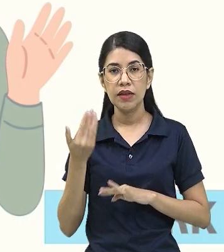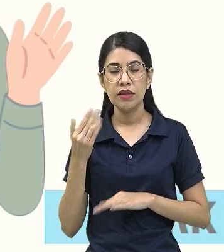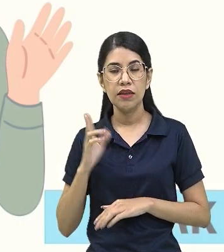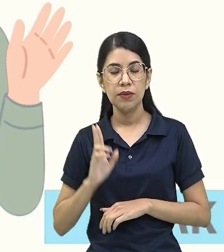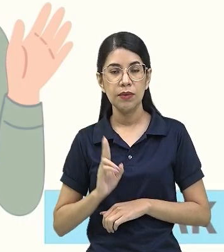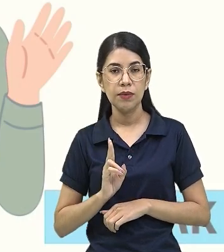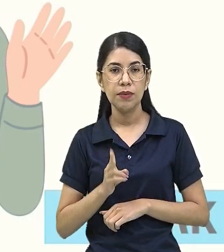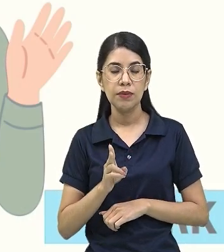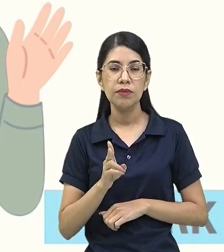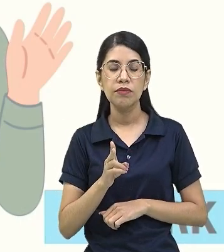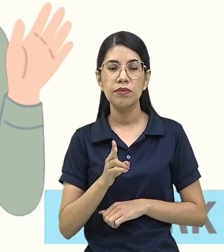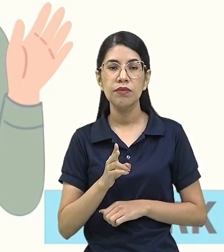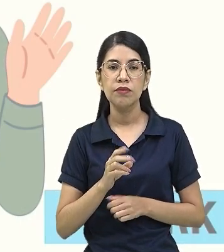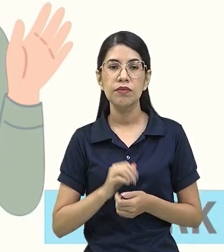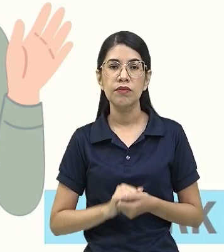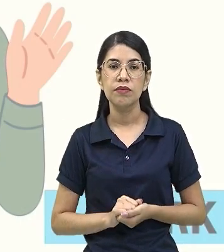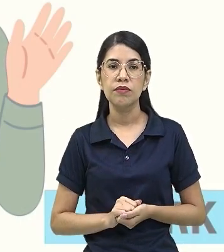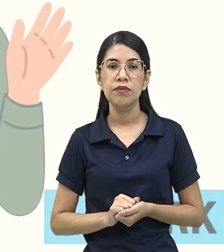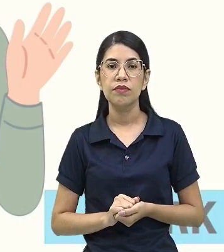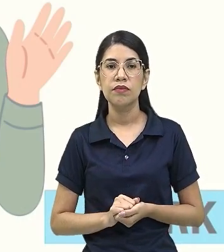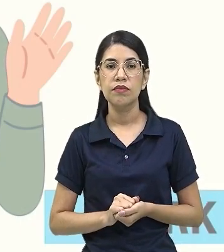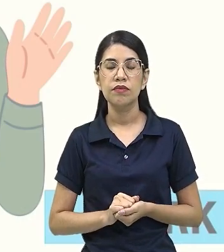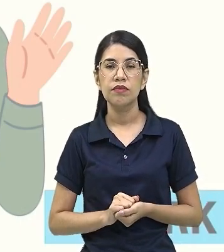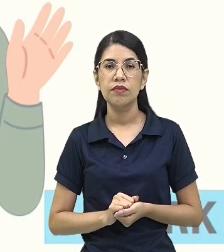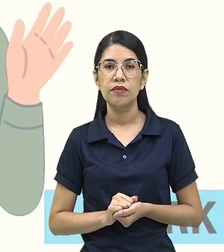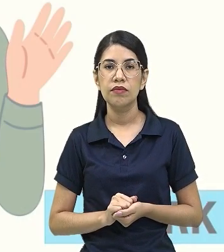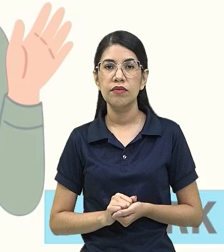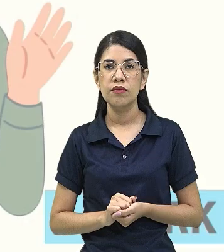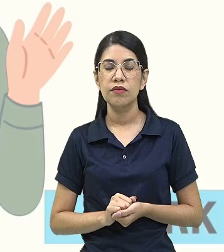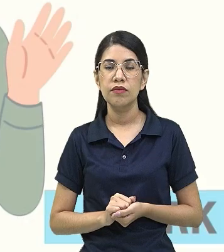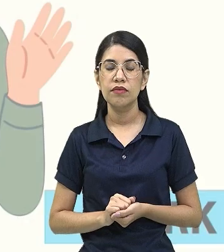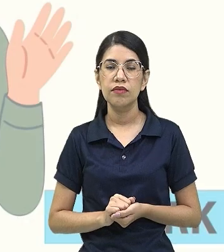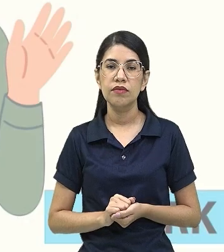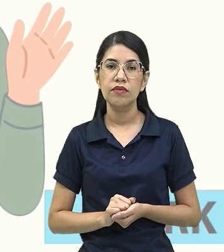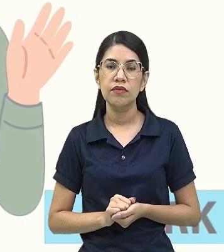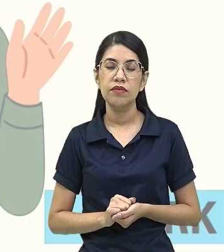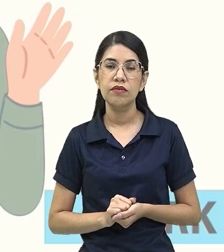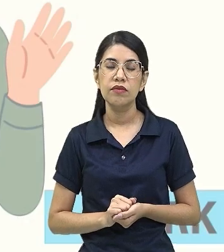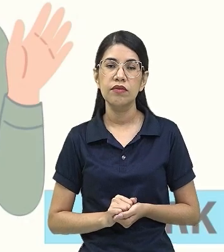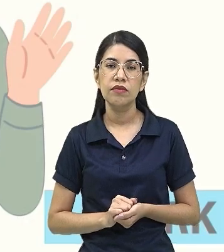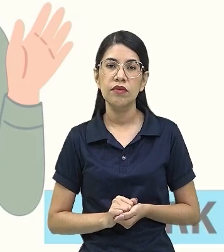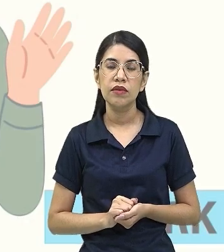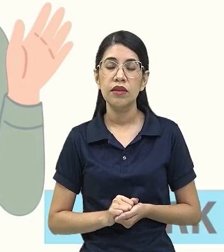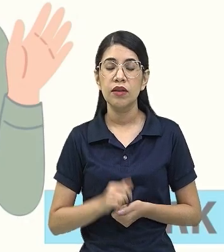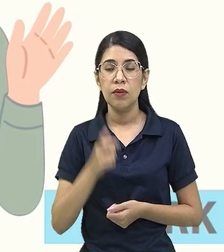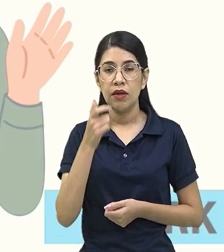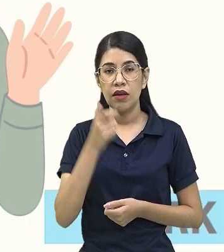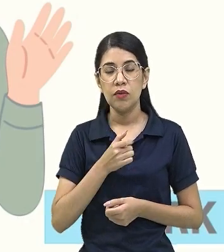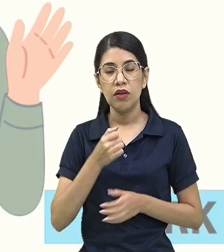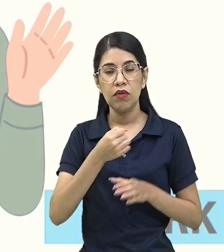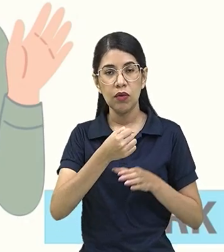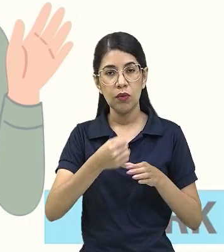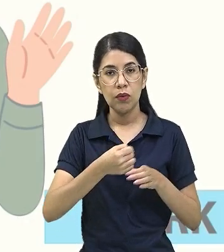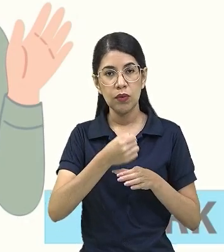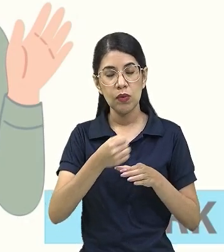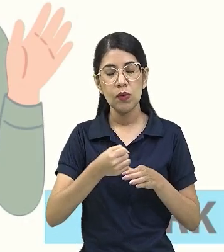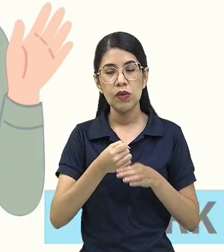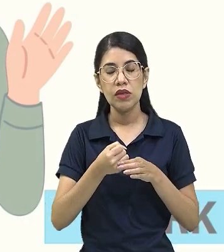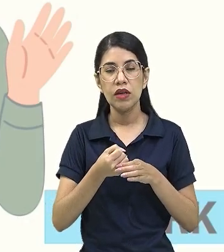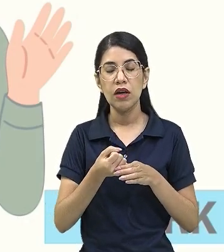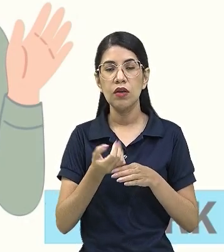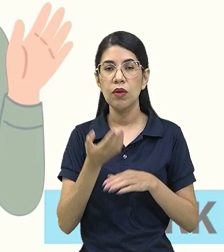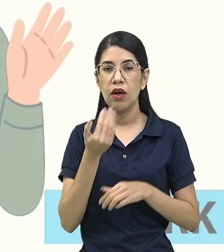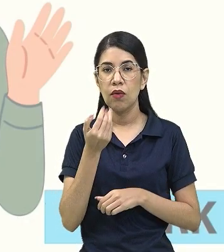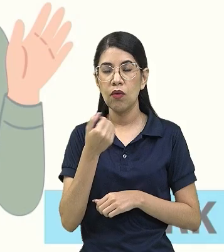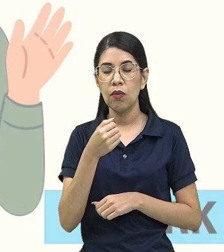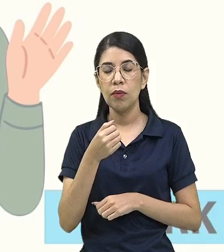contínuo. I was cooking dinner for my family. Então, eu estava cozinhando o jantar, né? Eu fazendo o